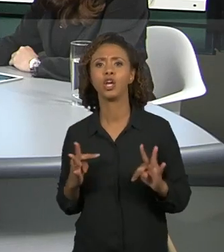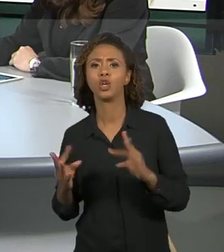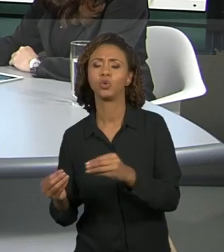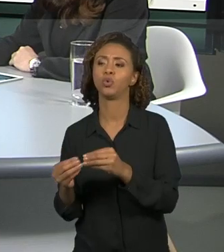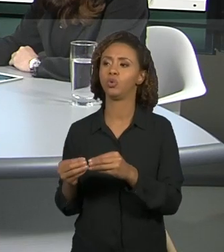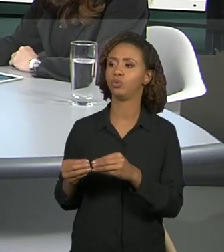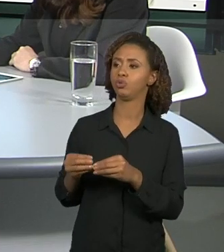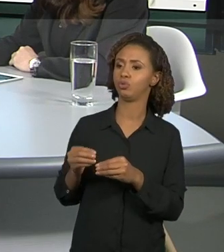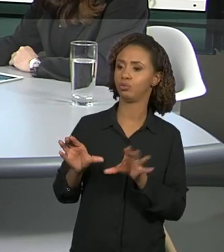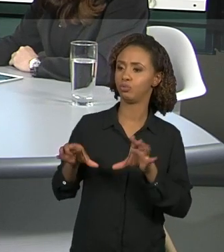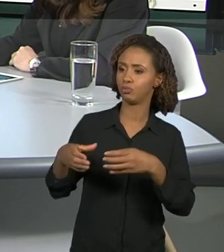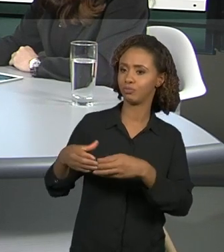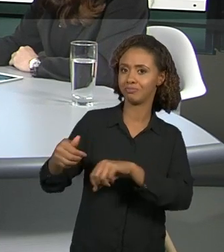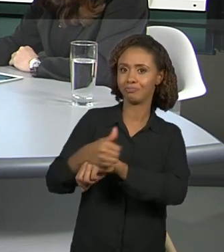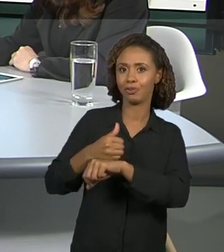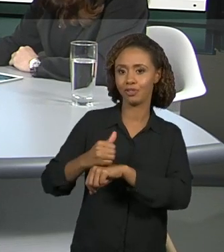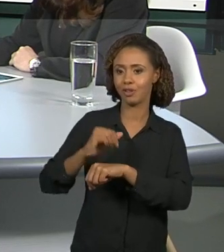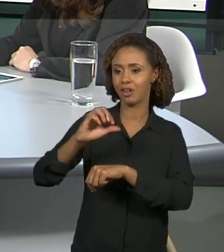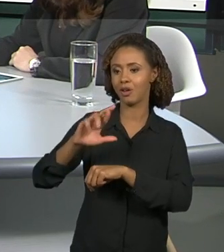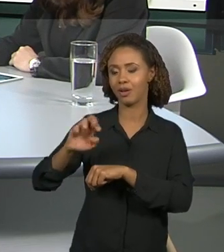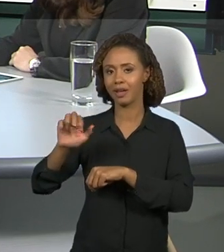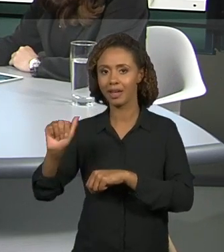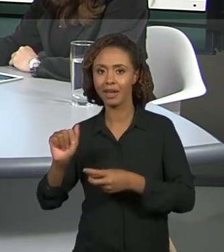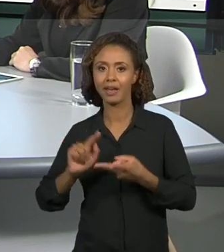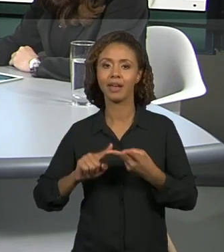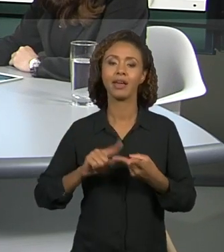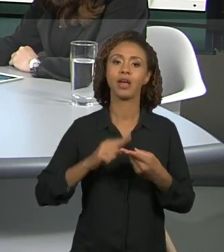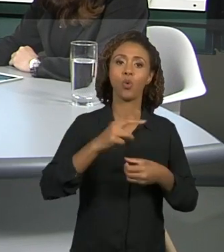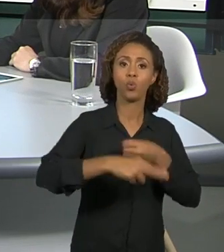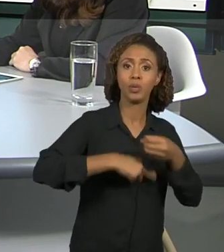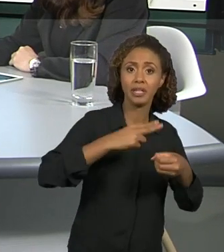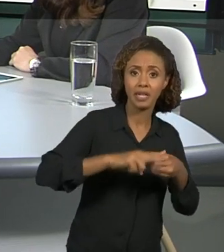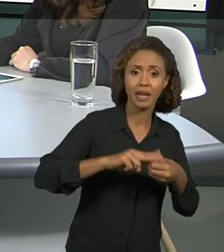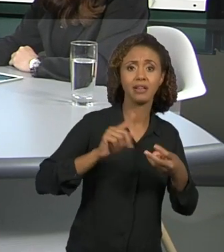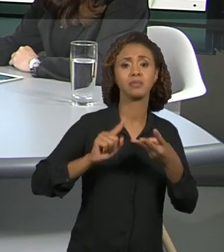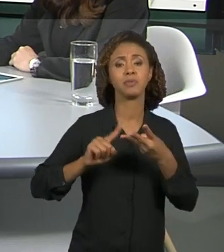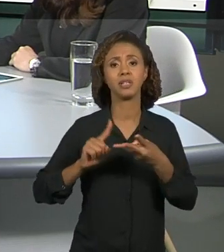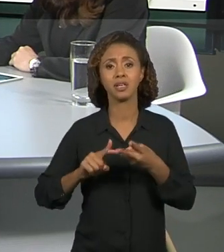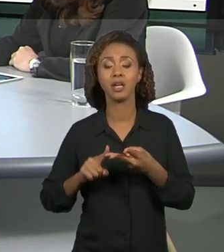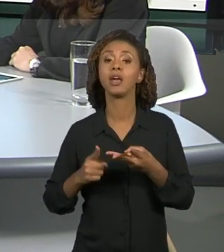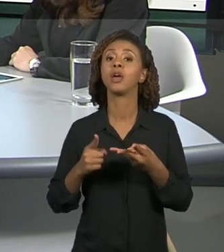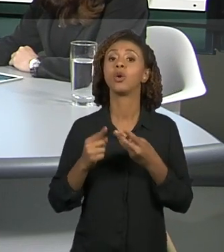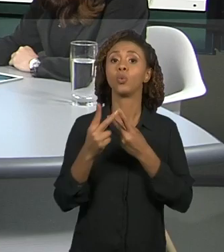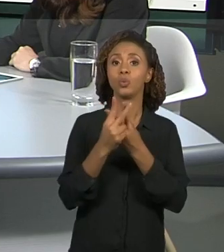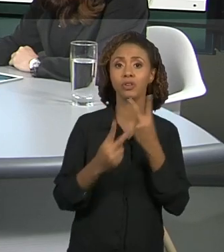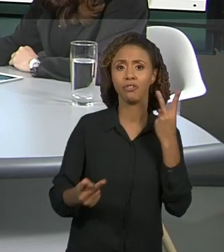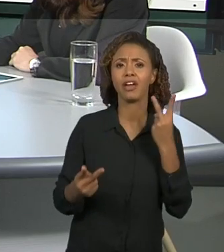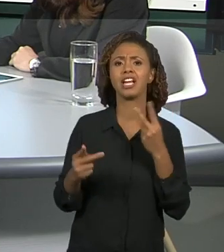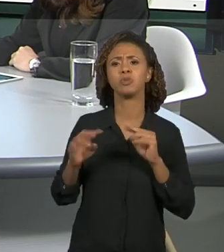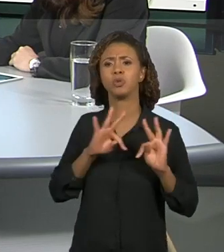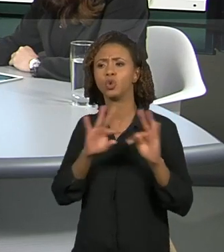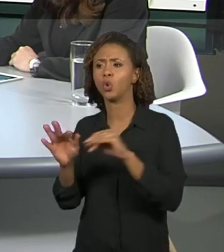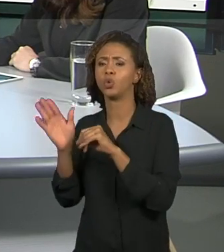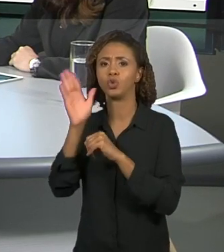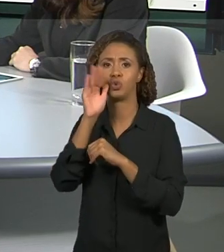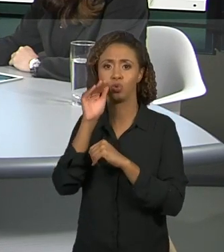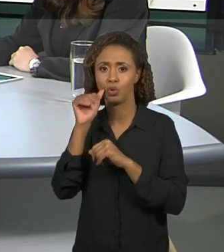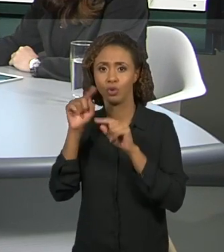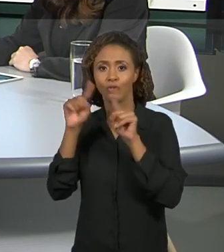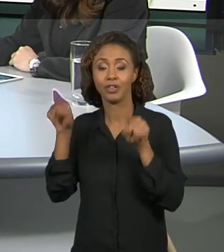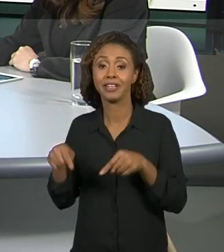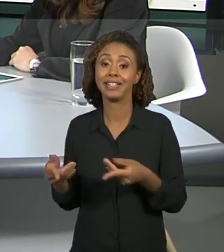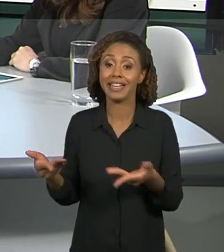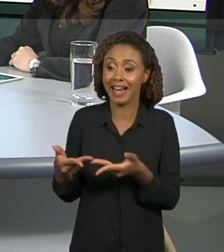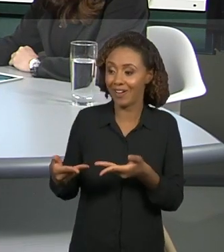do crea estiverem envolvidos docentes da unesp né da universo todos os funcionários também e faz recentemente o